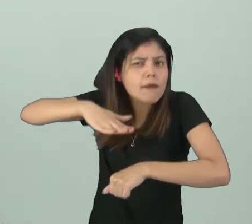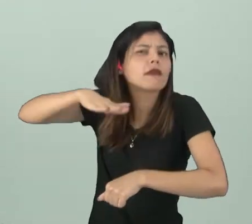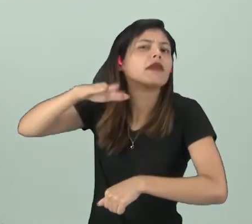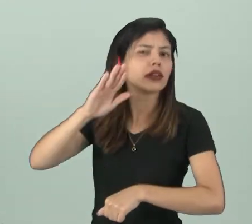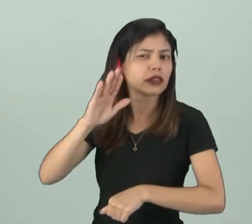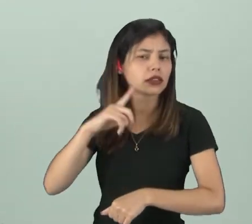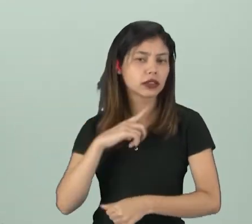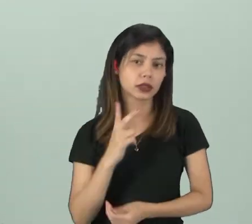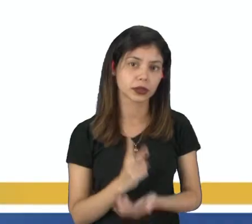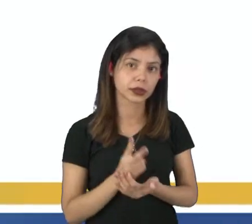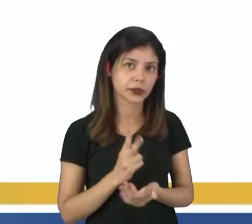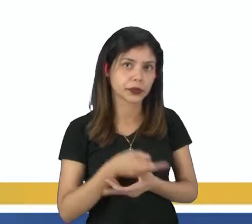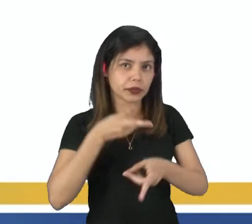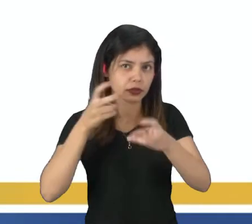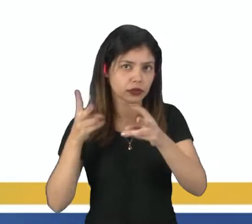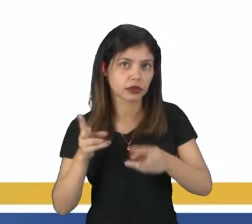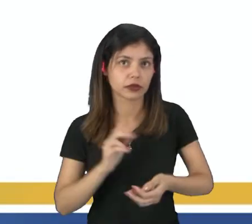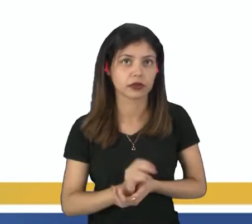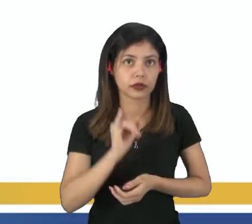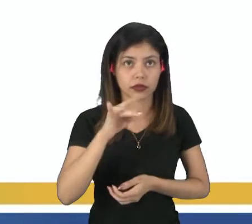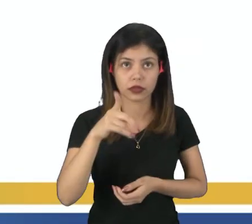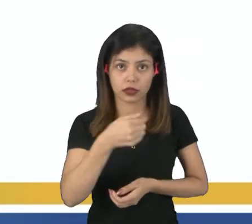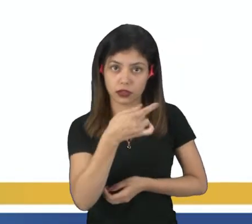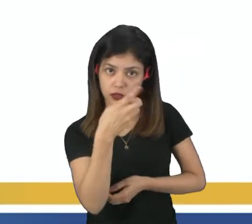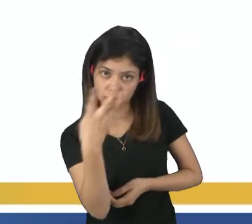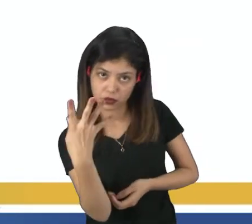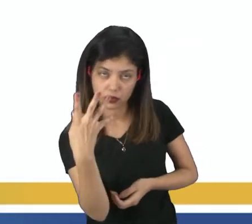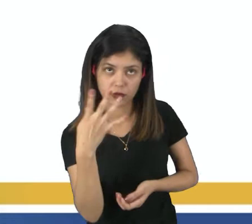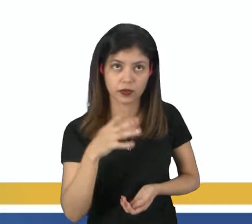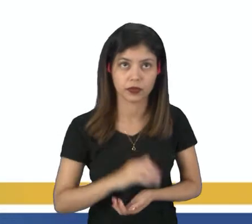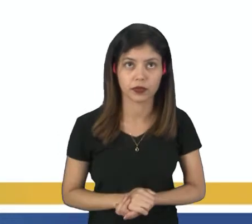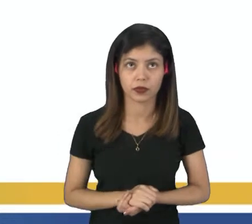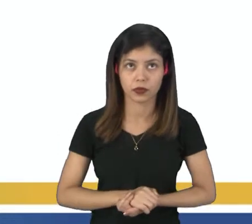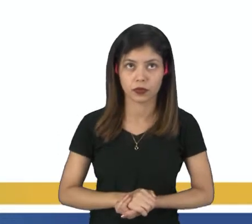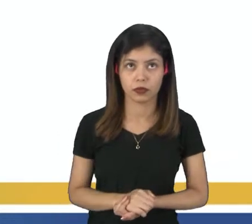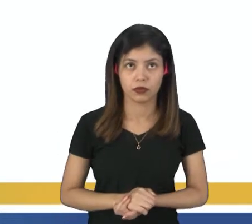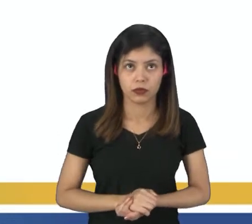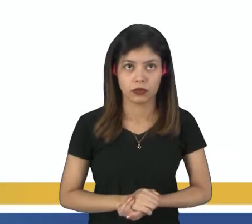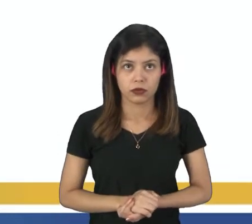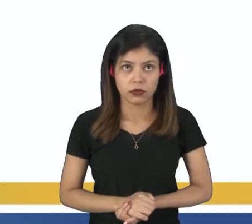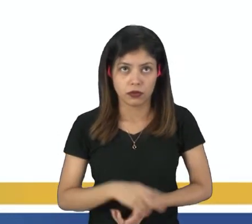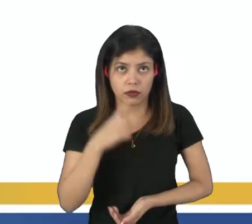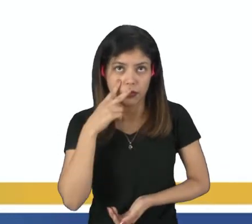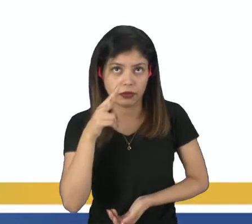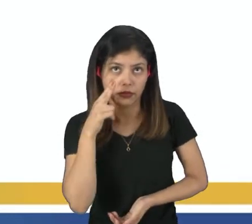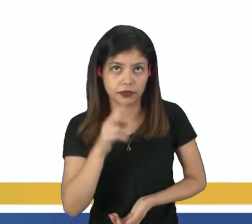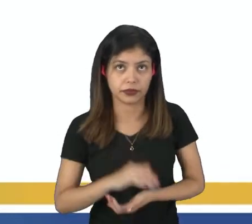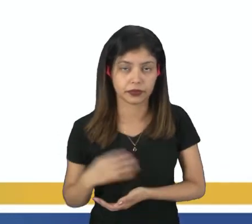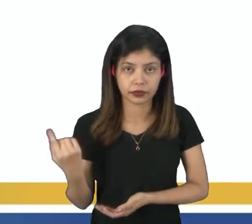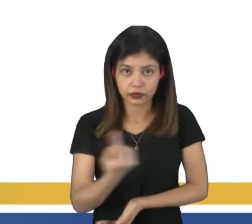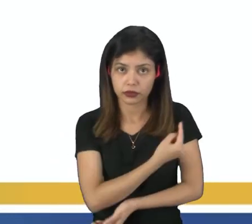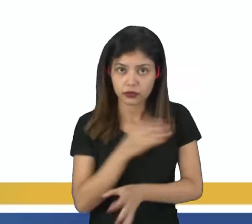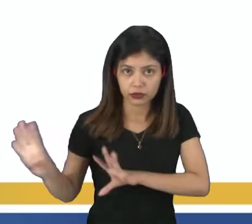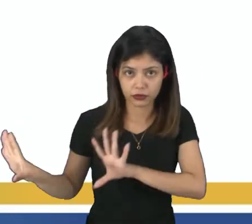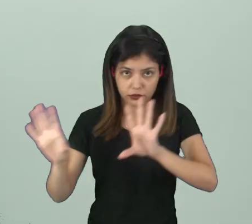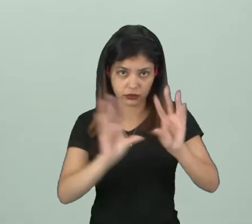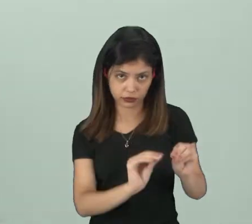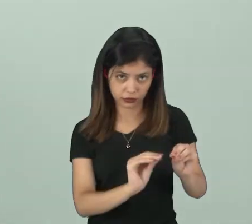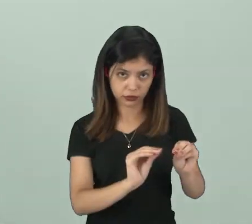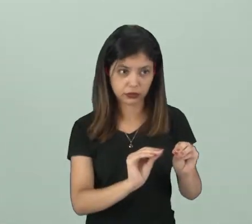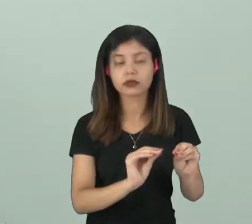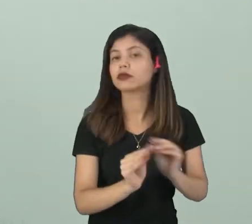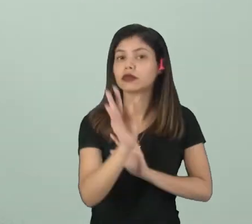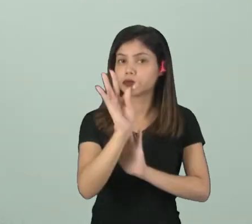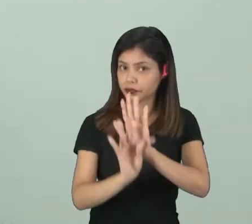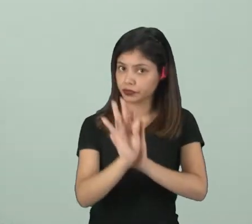texto. Observe. Ideia de quantidade. Veja aí que nós trazemos, né,